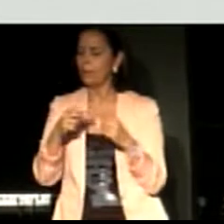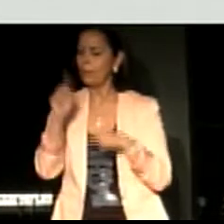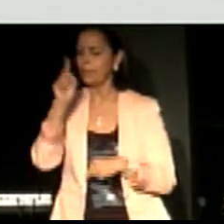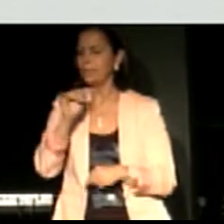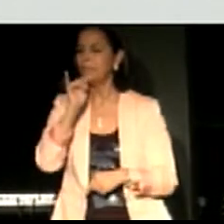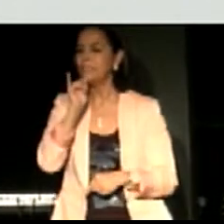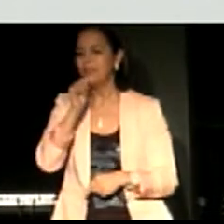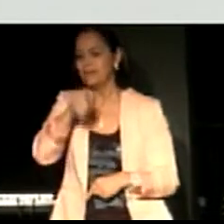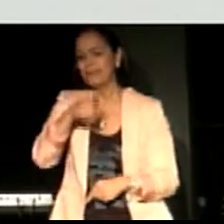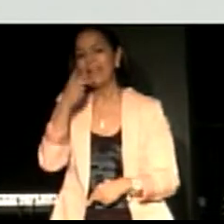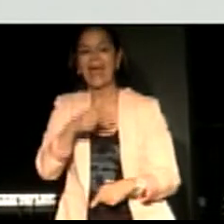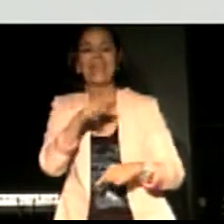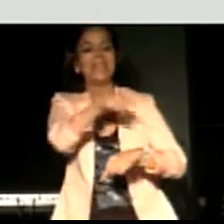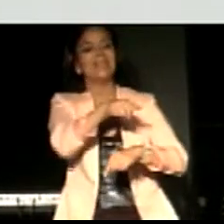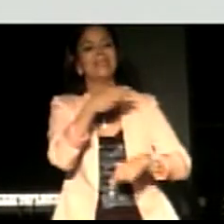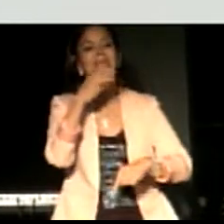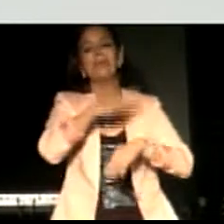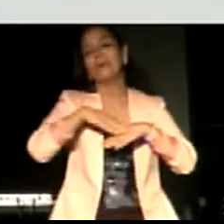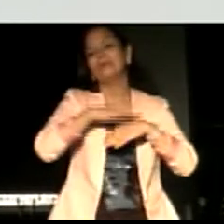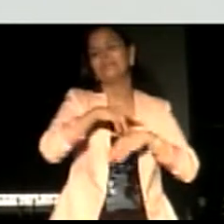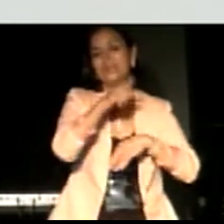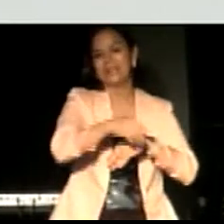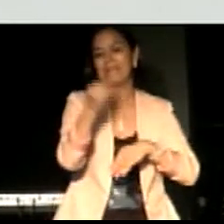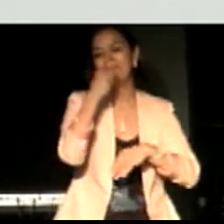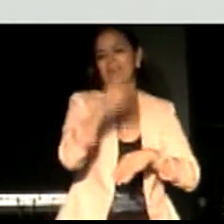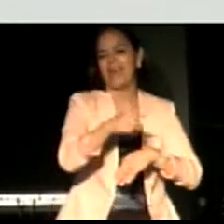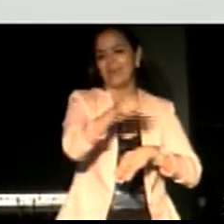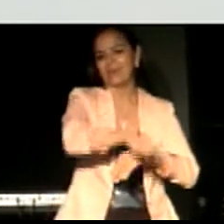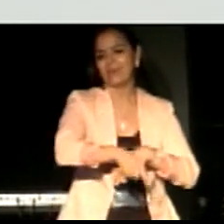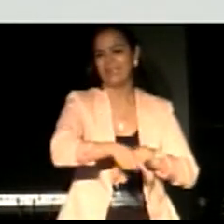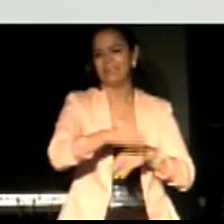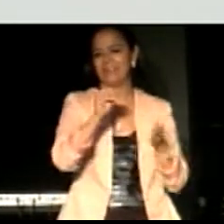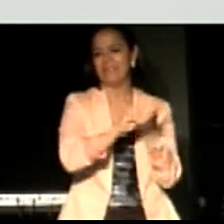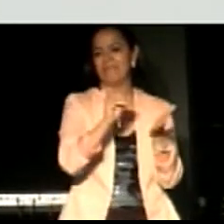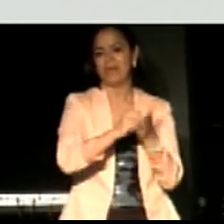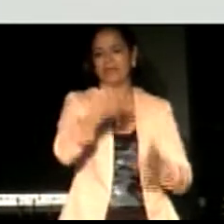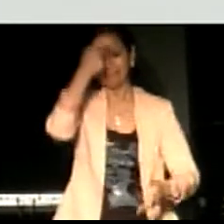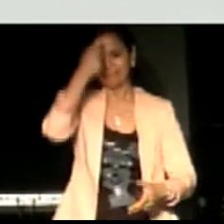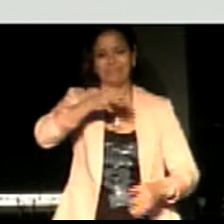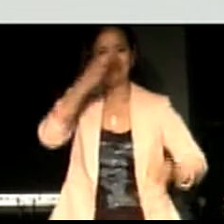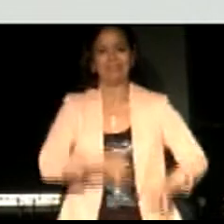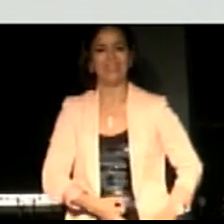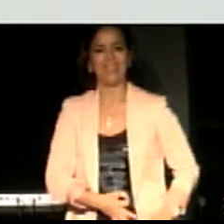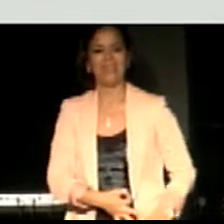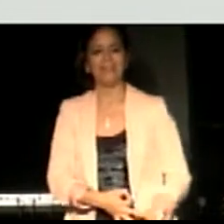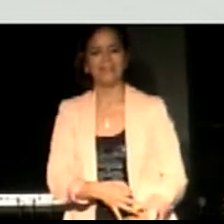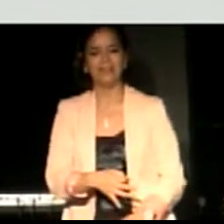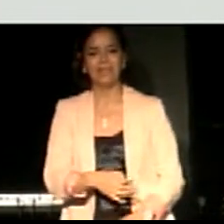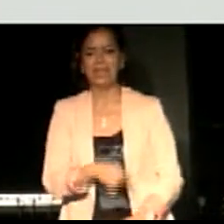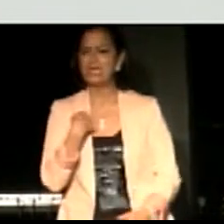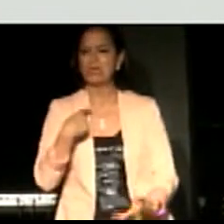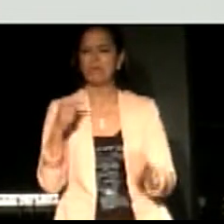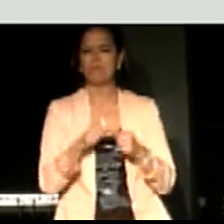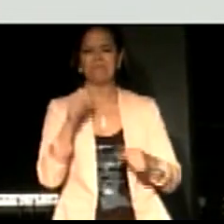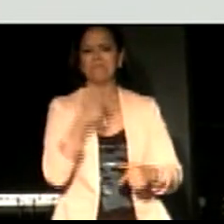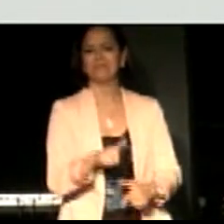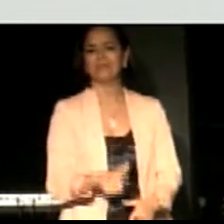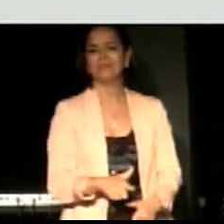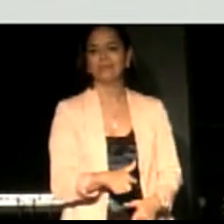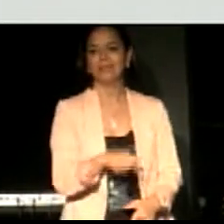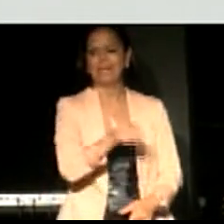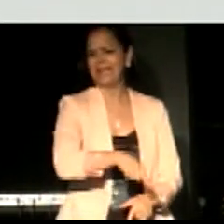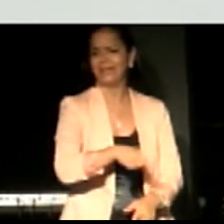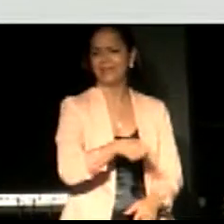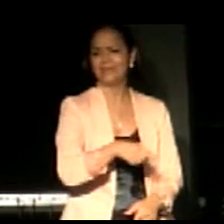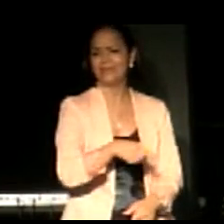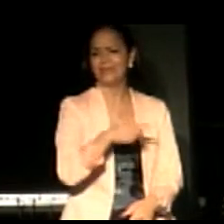fraca, covarde, com personalidade fraca ou sem personalidade. Uma pessoa sem convicções, que não sabe